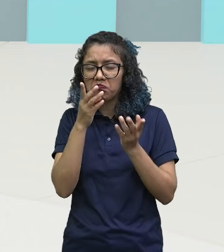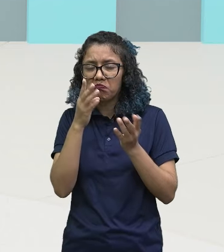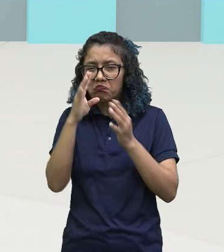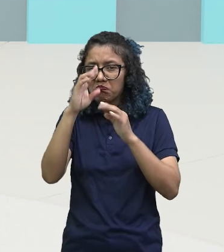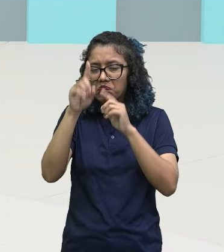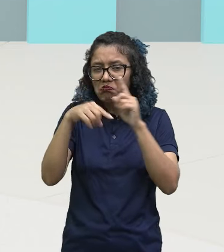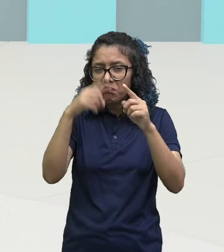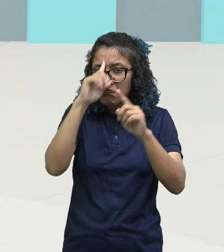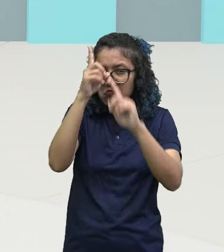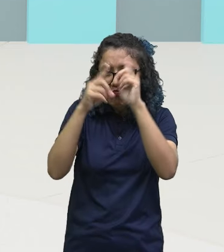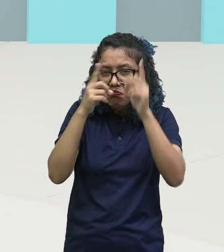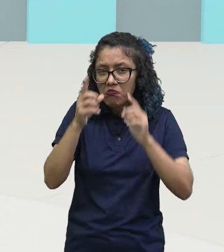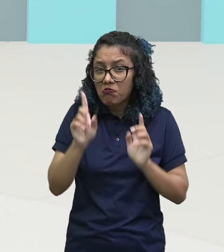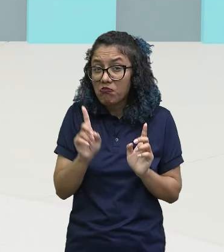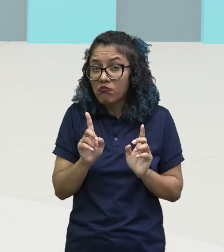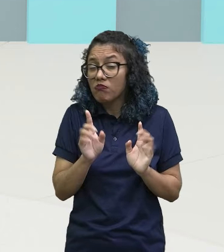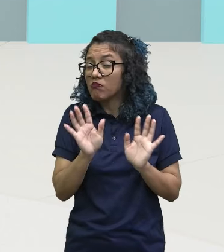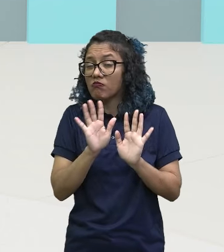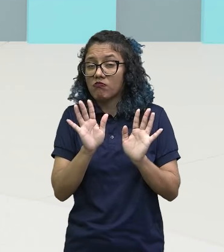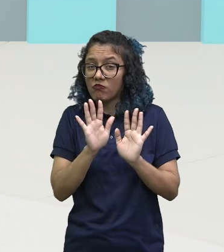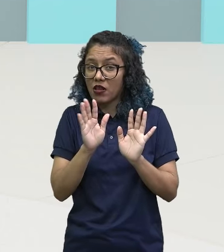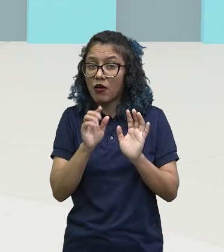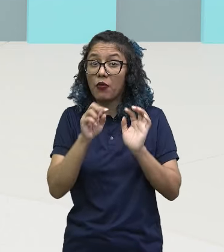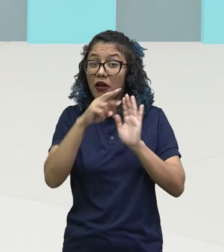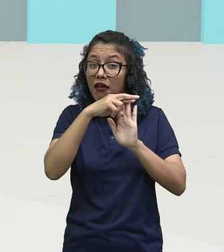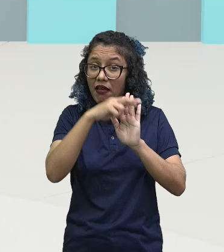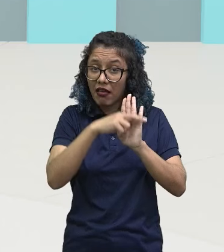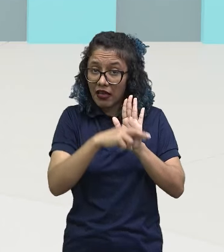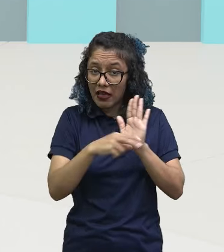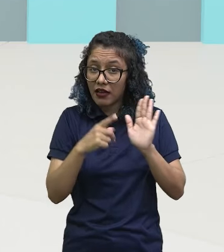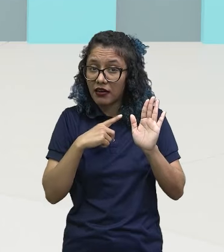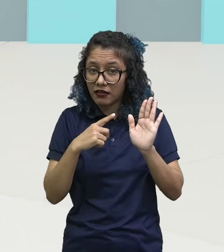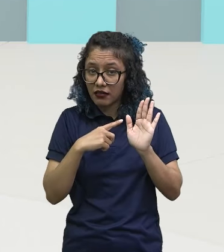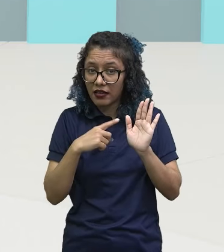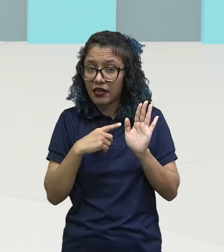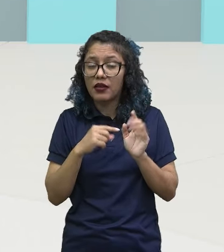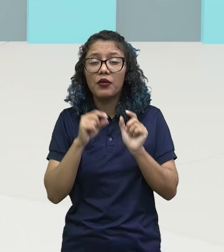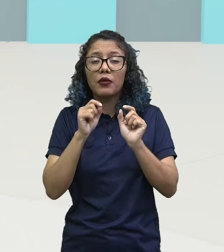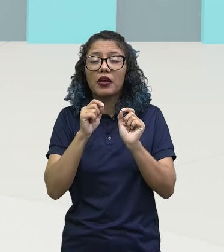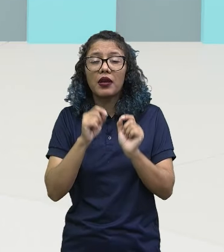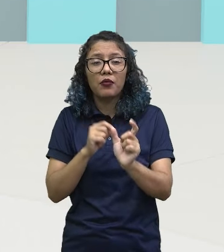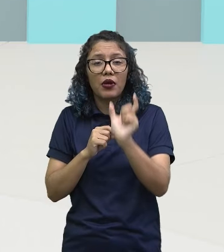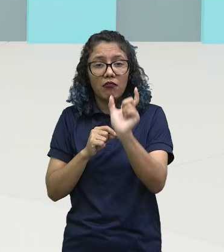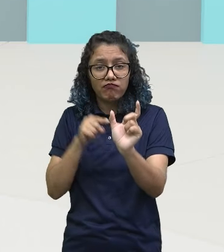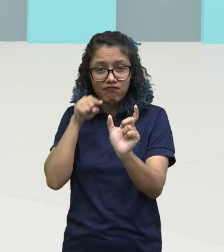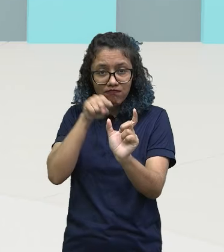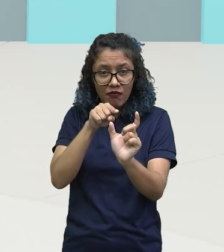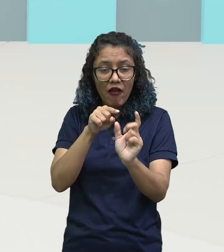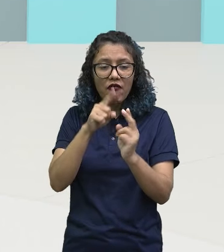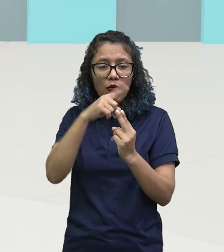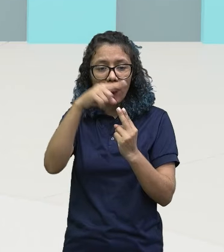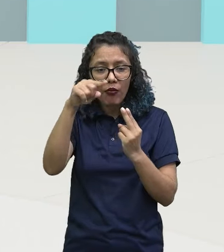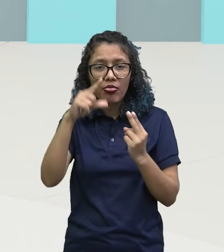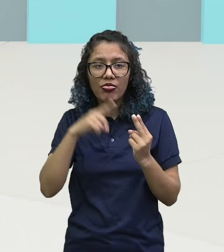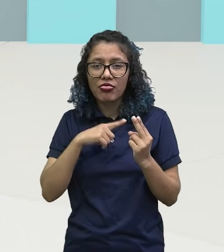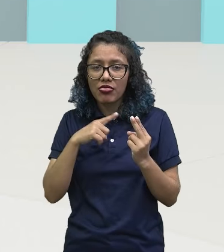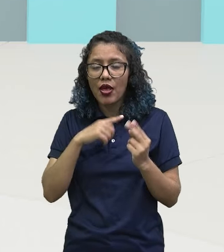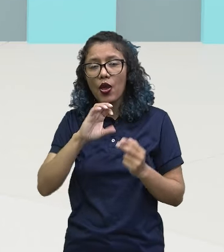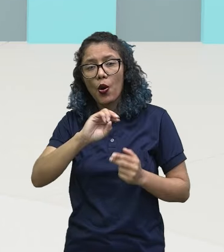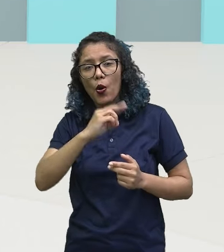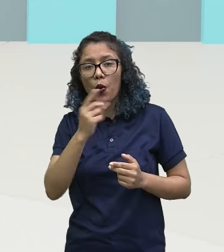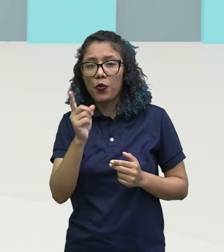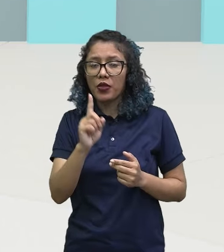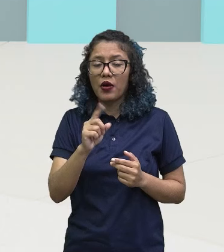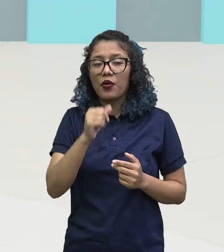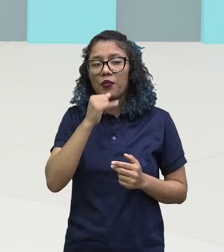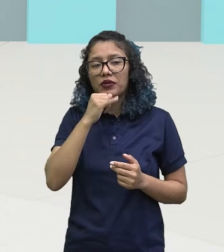funciona. Existem regras específicas para que as palavras tenham ou não acento gráfico. Então, se eu pensar na